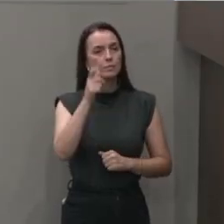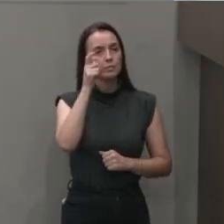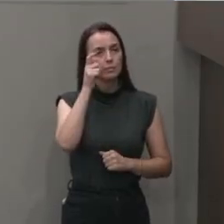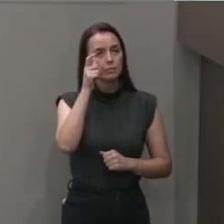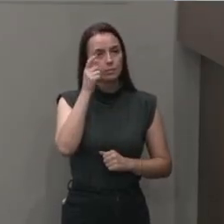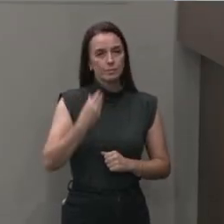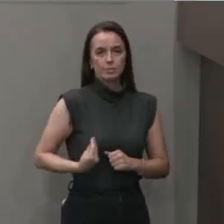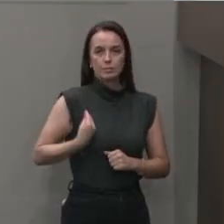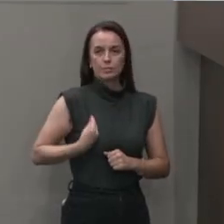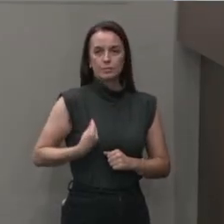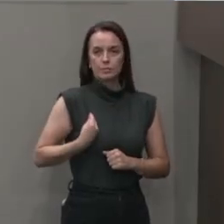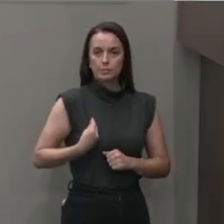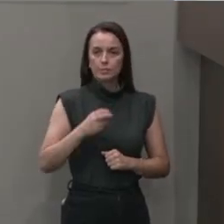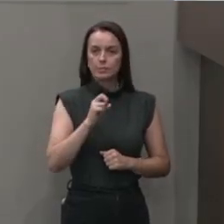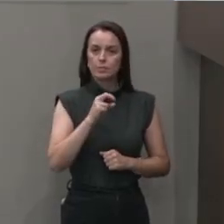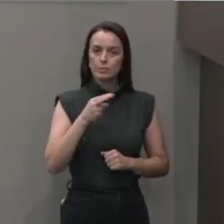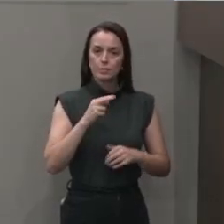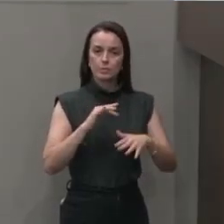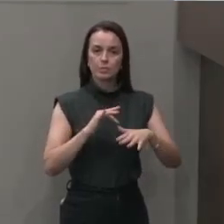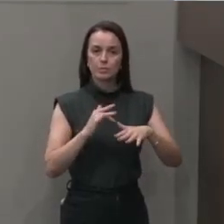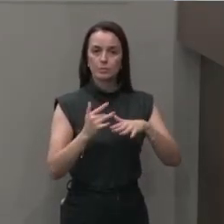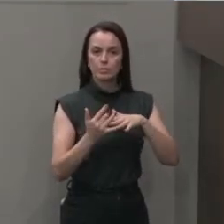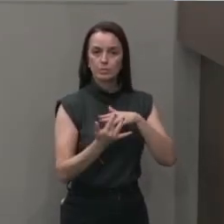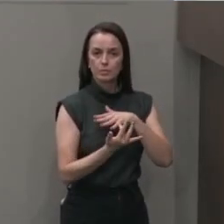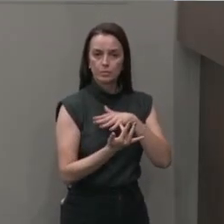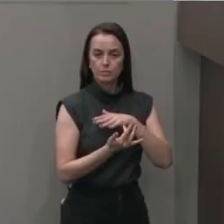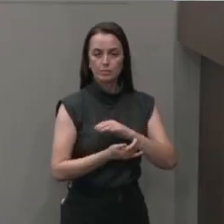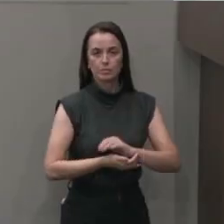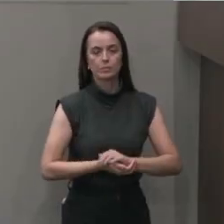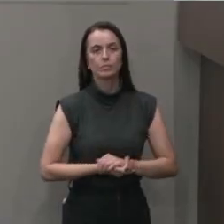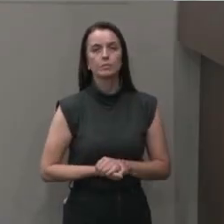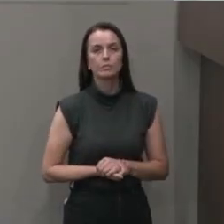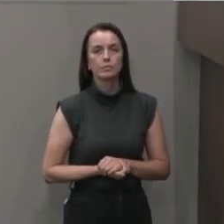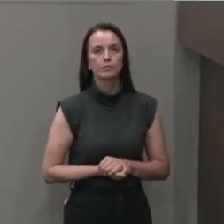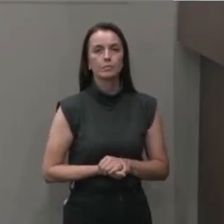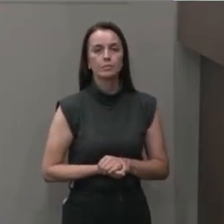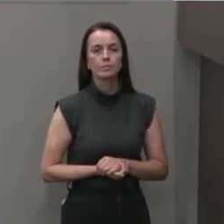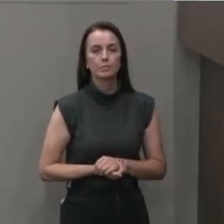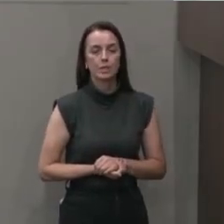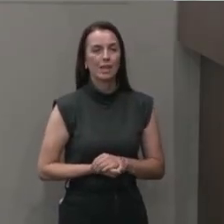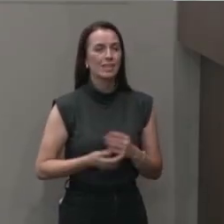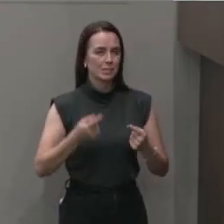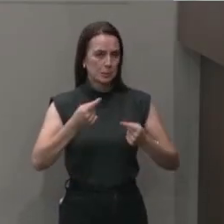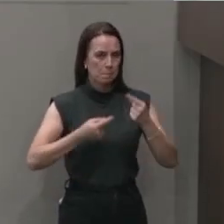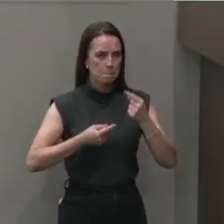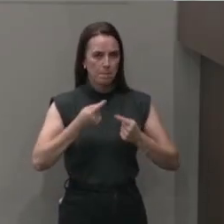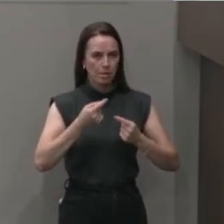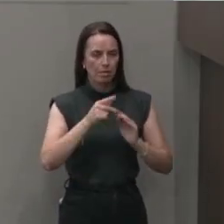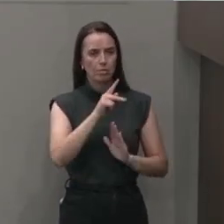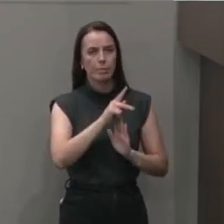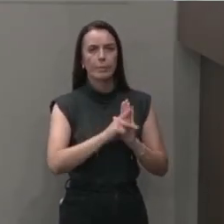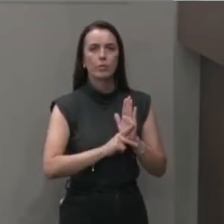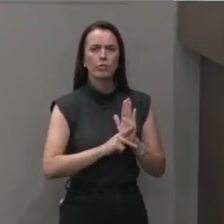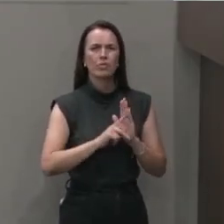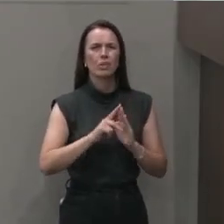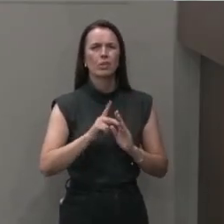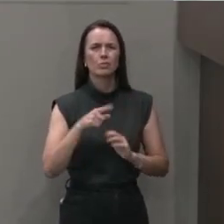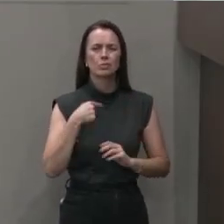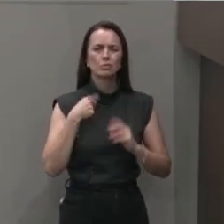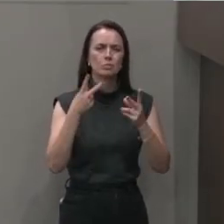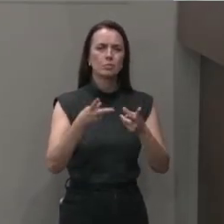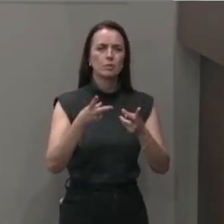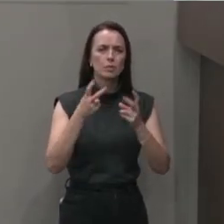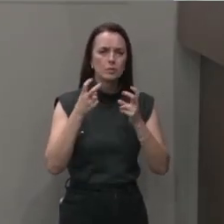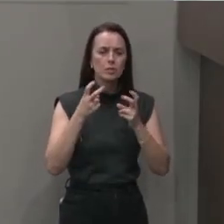no plenário, também quem nos acompanha pelas redes sociais. Nesse debate desse projeto, a gente vê a importância que